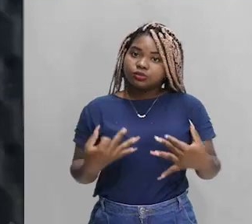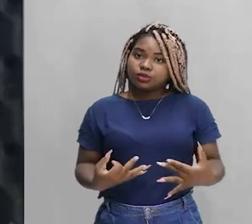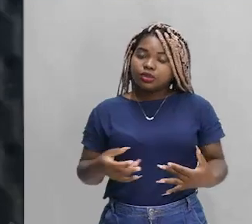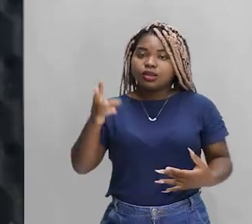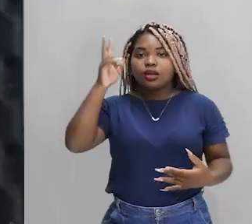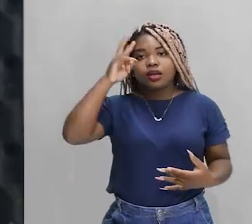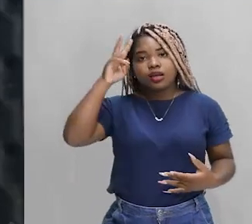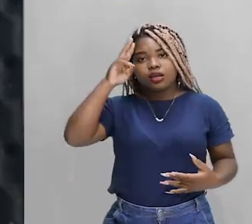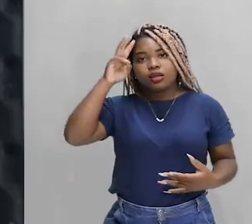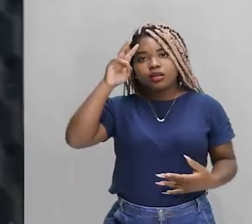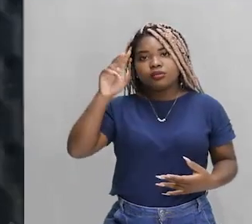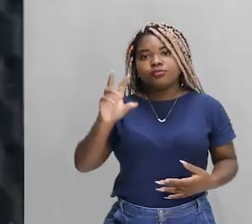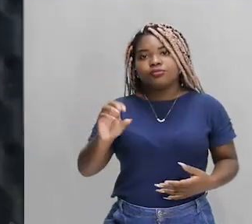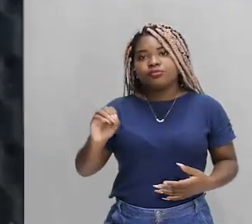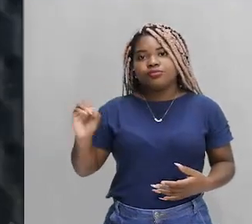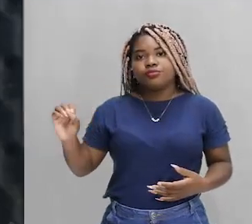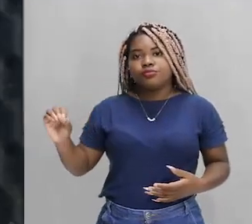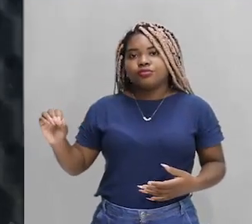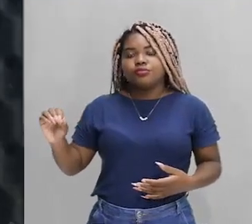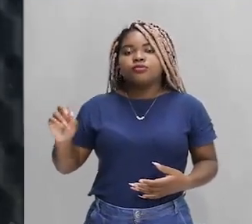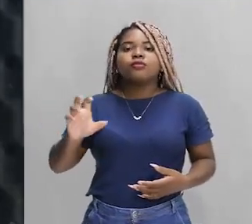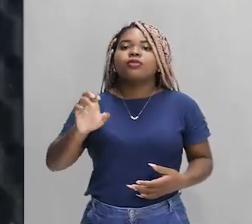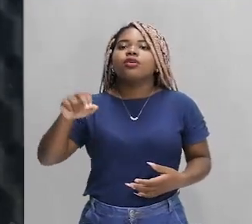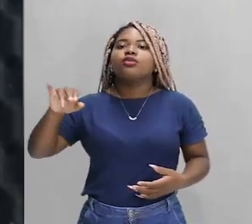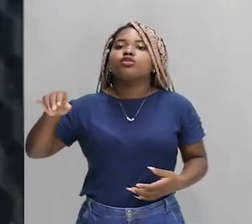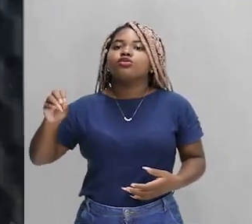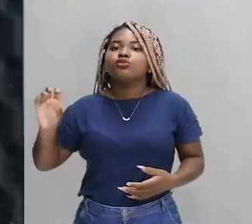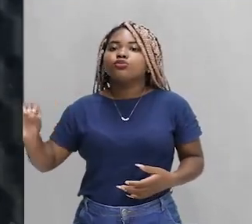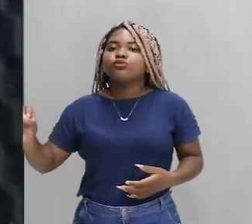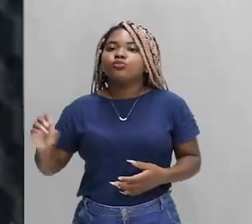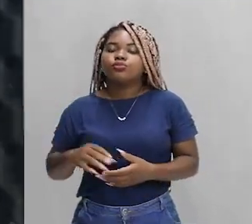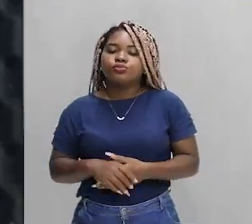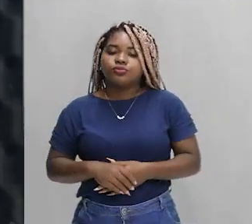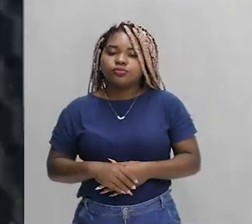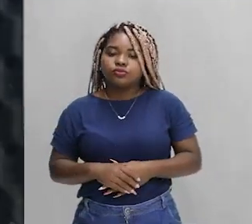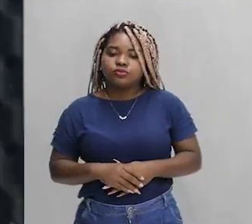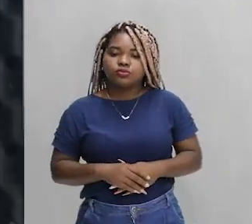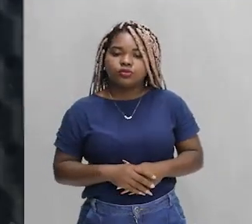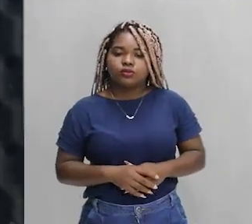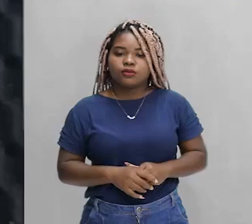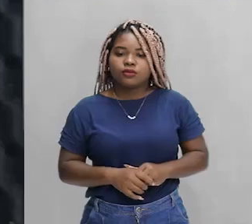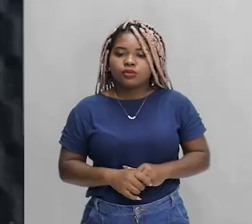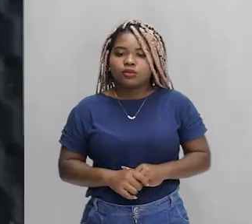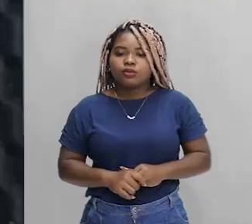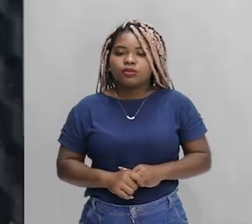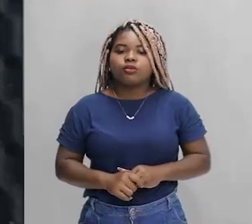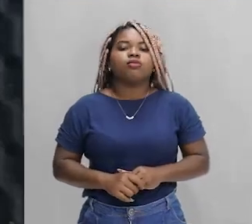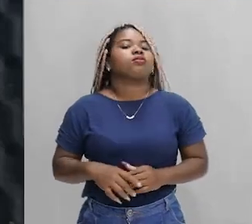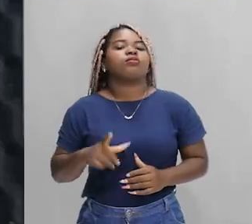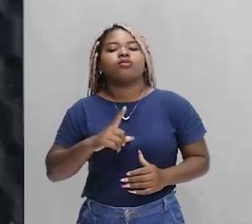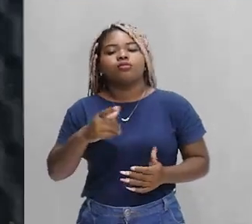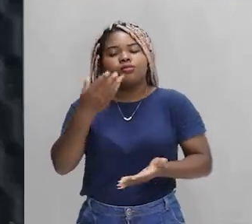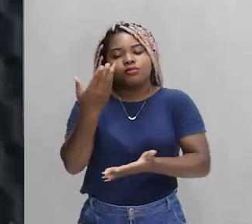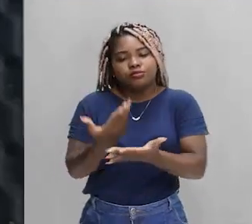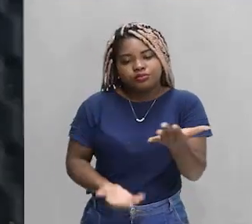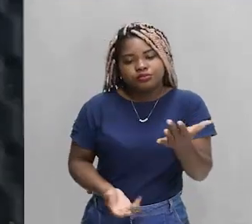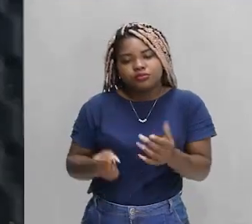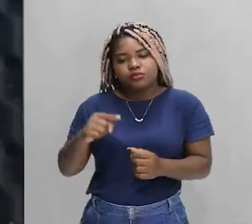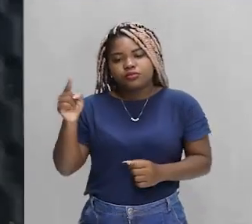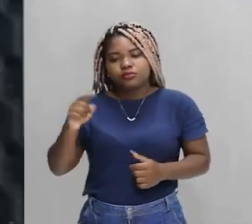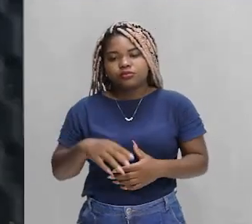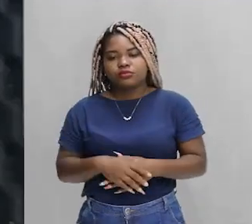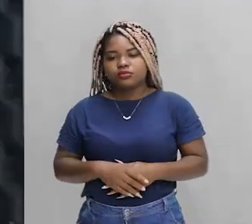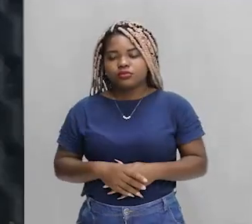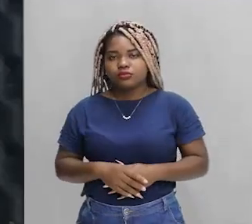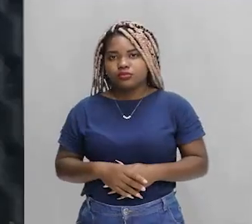a vogal dobrada, eu não utilizo mais o acento. Assim, temos lei, e não mais com o acento, e vou.